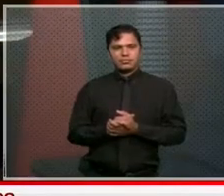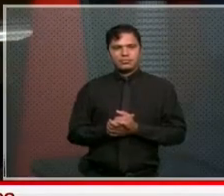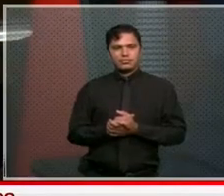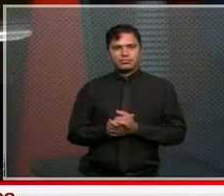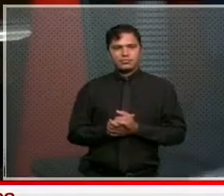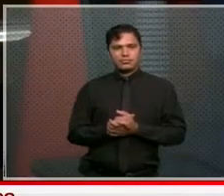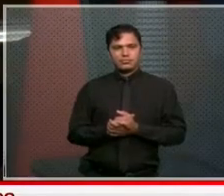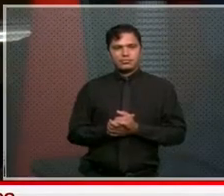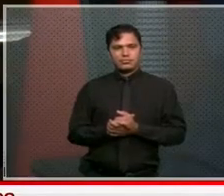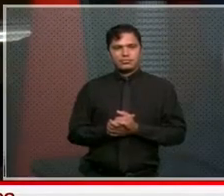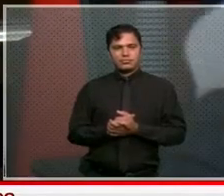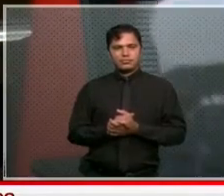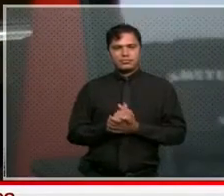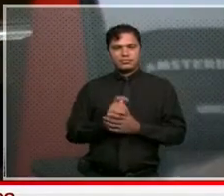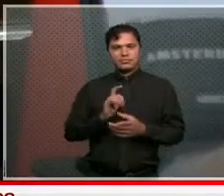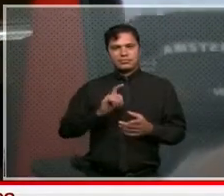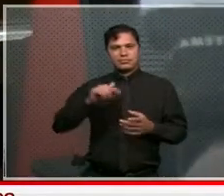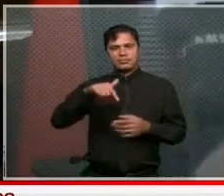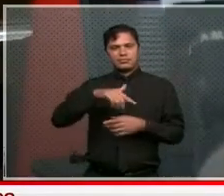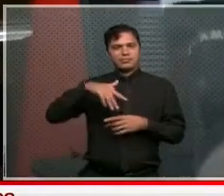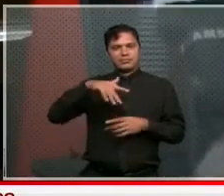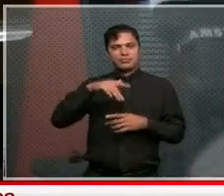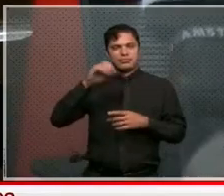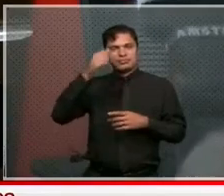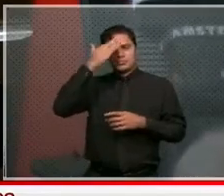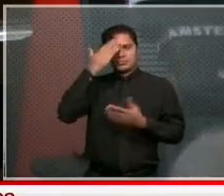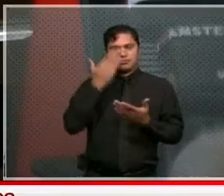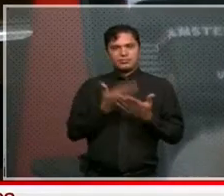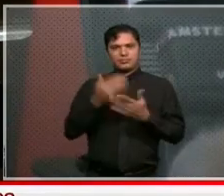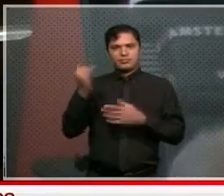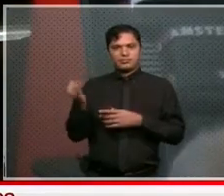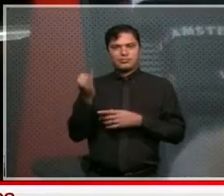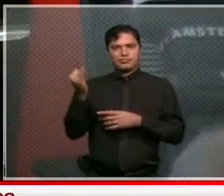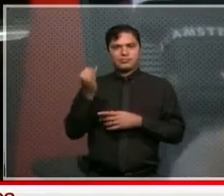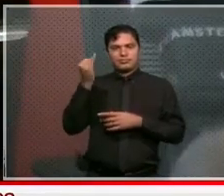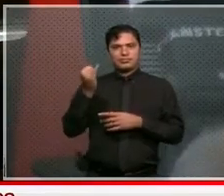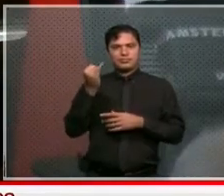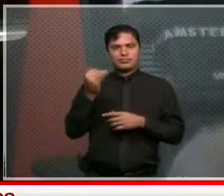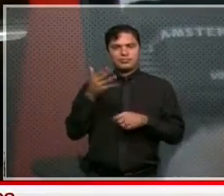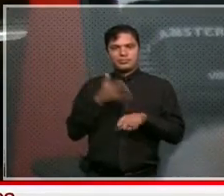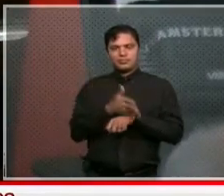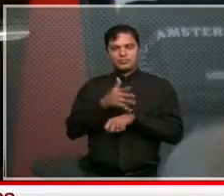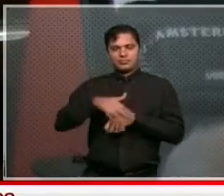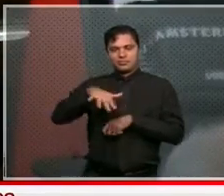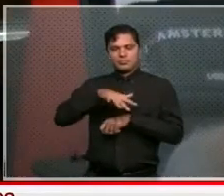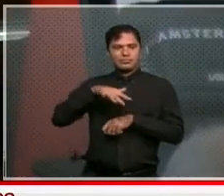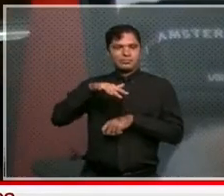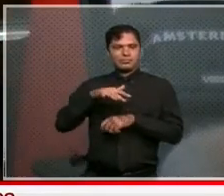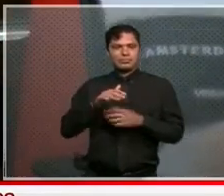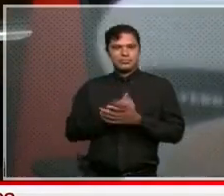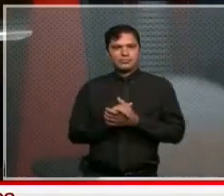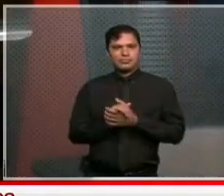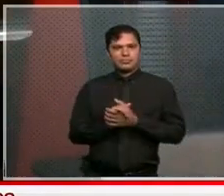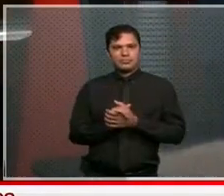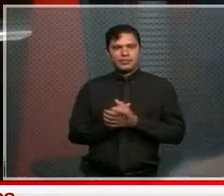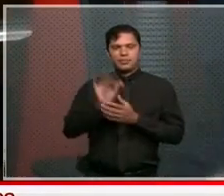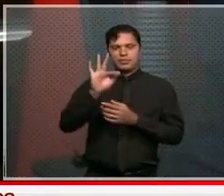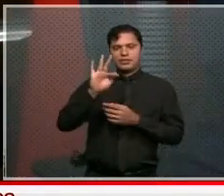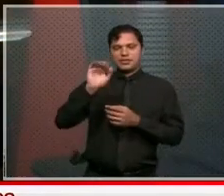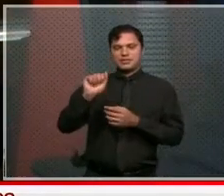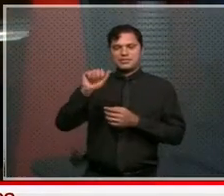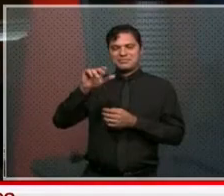as duas federações aqui presente eu acho muito importante estar nessa mesa Rafael